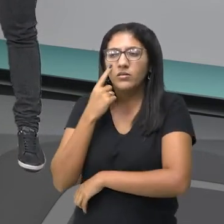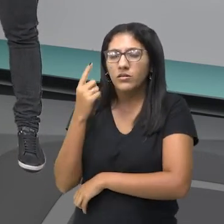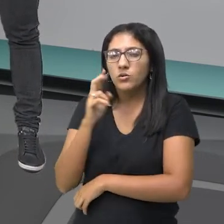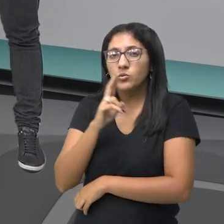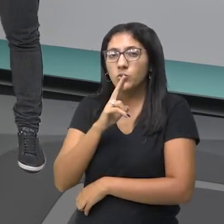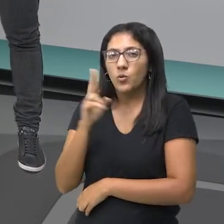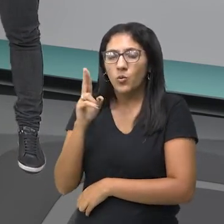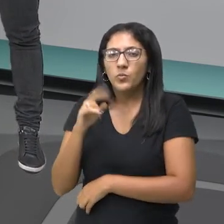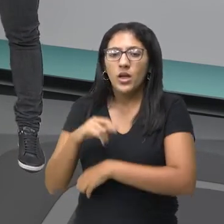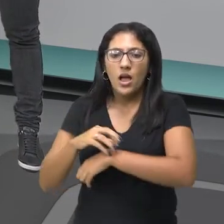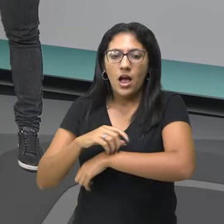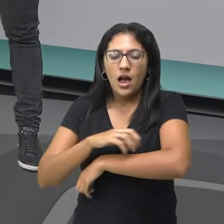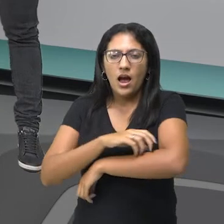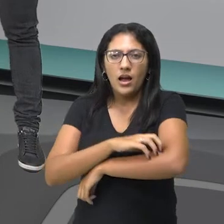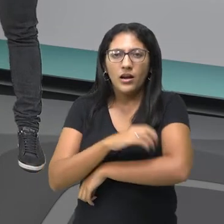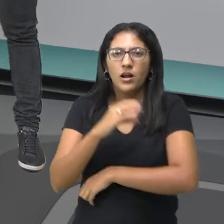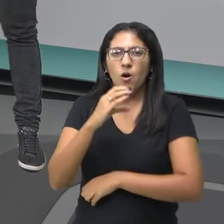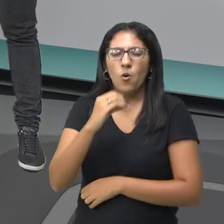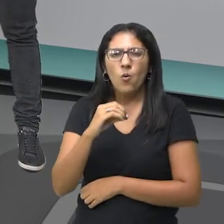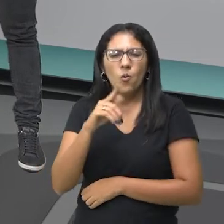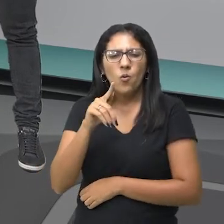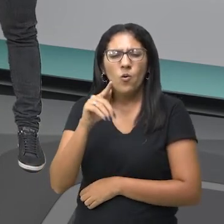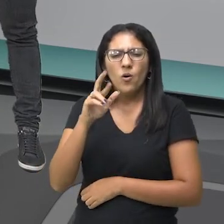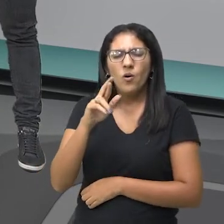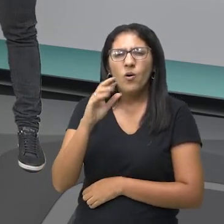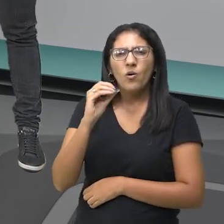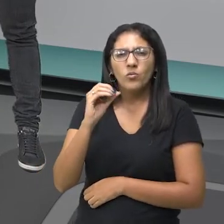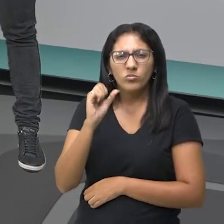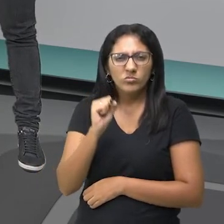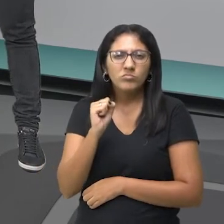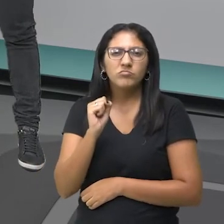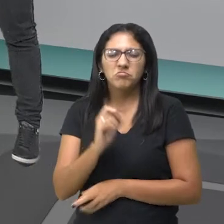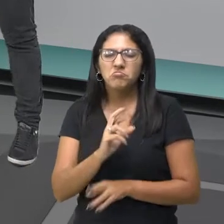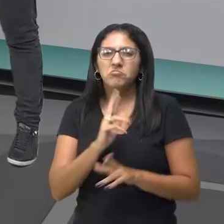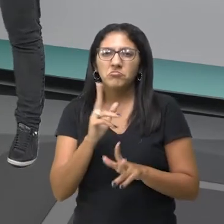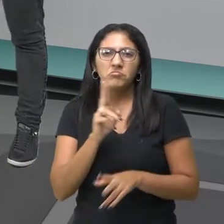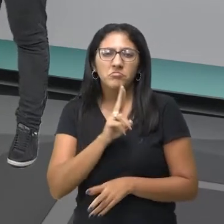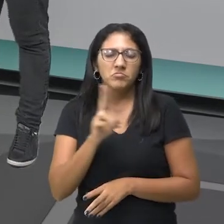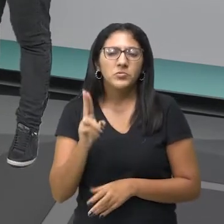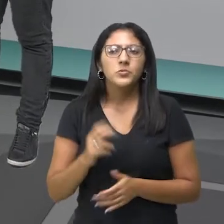Denoipidae, as aranhas ogros. Ok? Então observem que